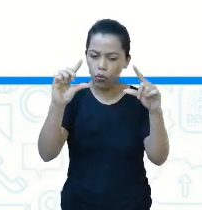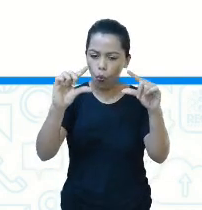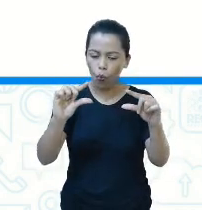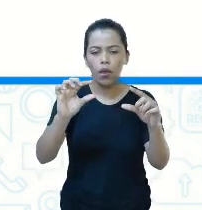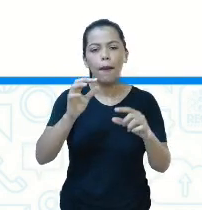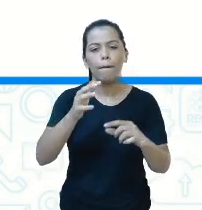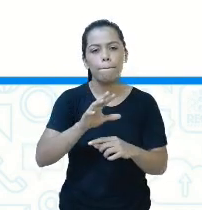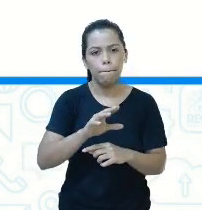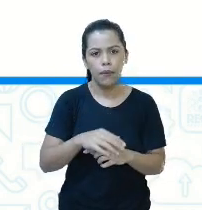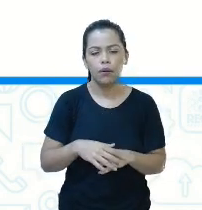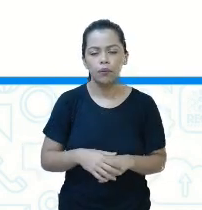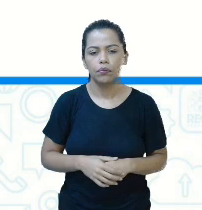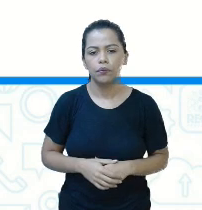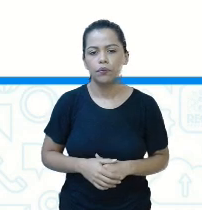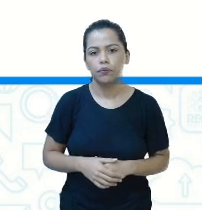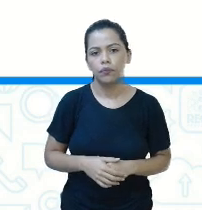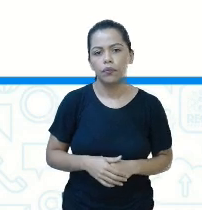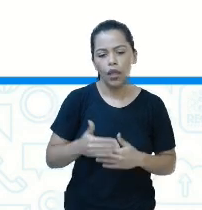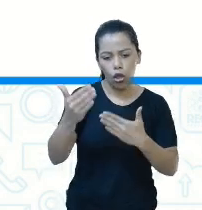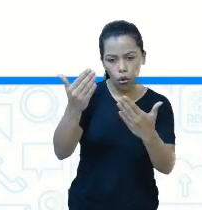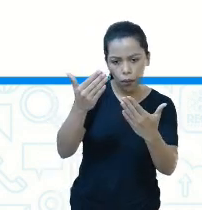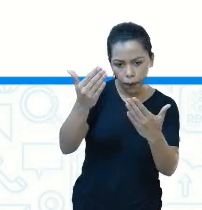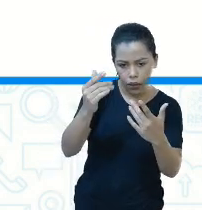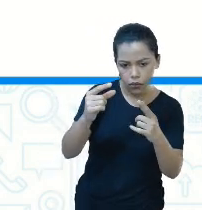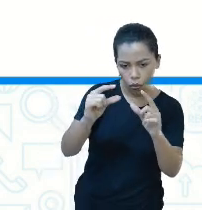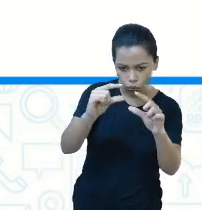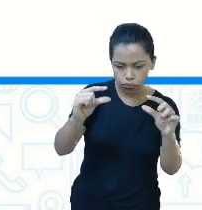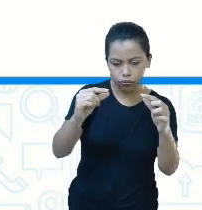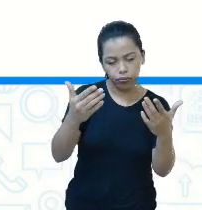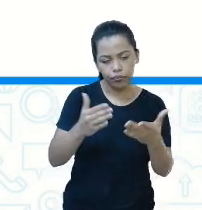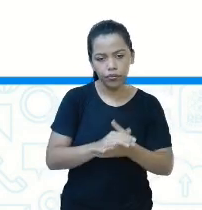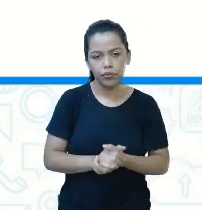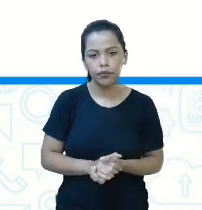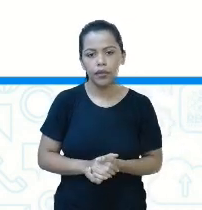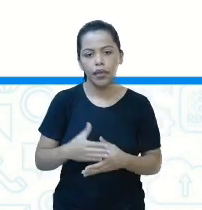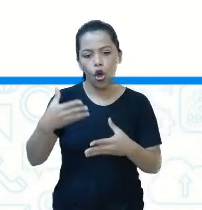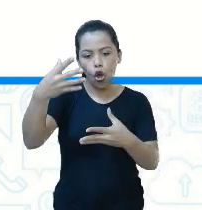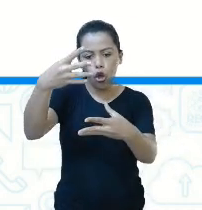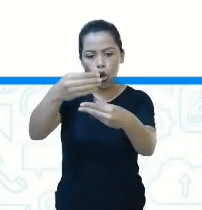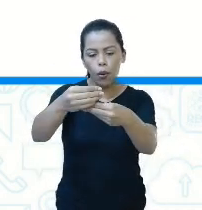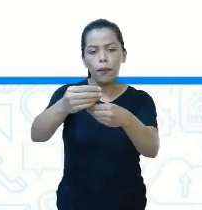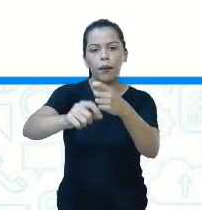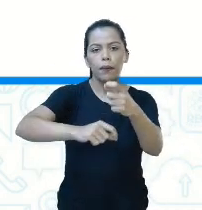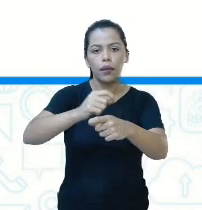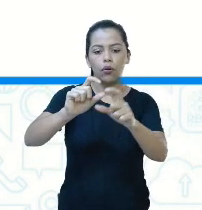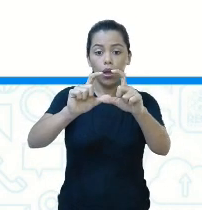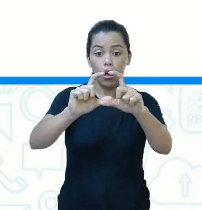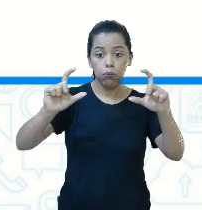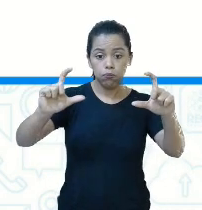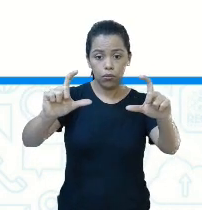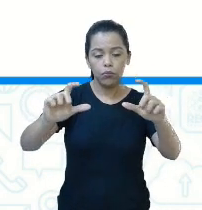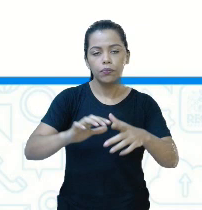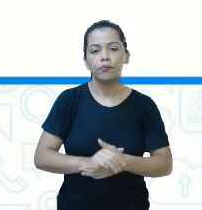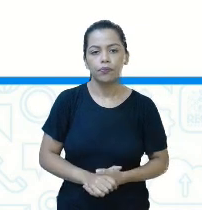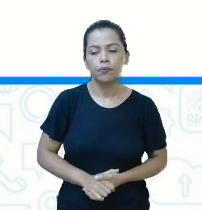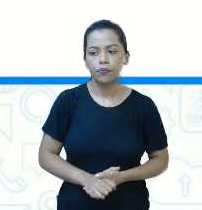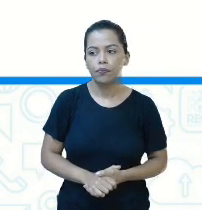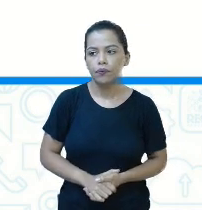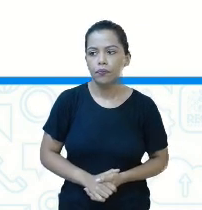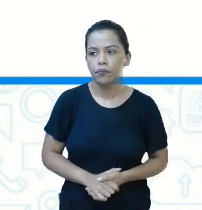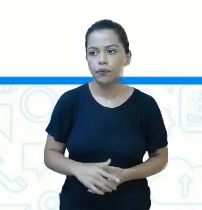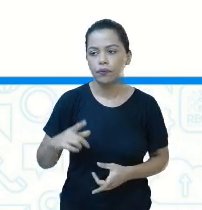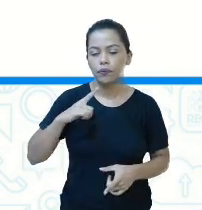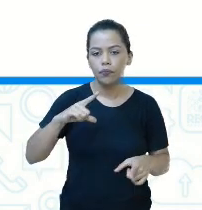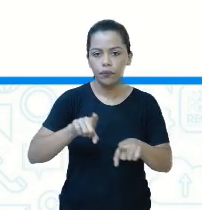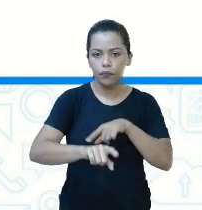bem normal, bem pequena, né? Comparada à manchete. E ela vai dar aquele complemento do que a manchete está informando.